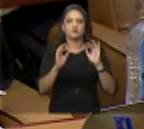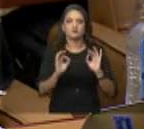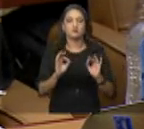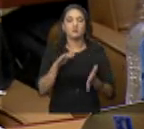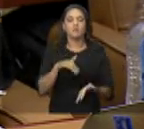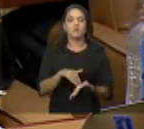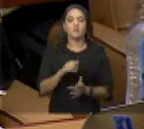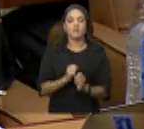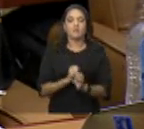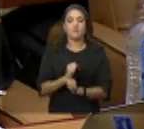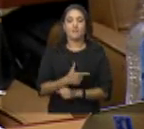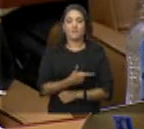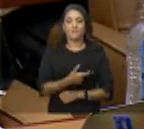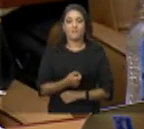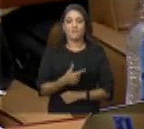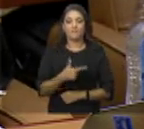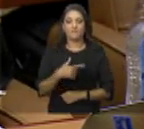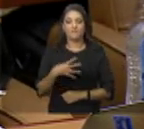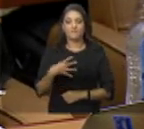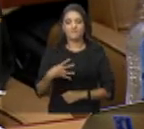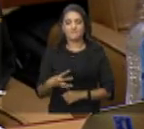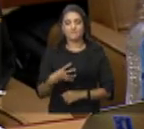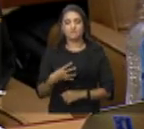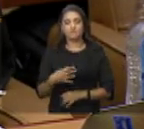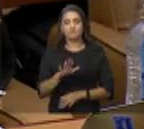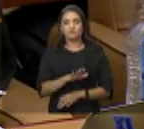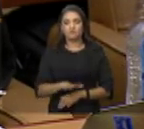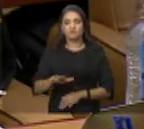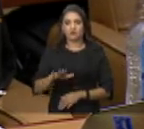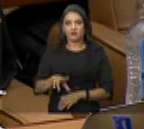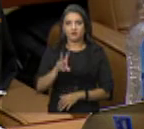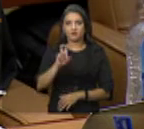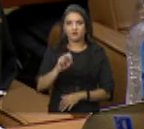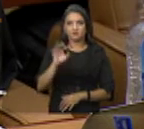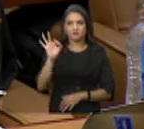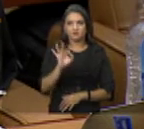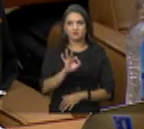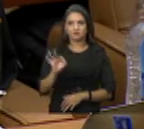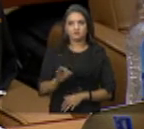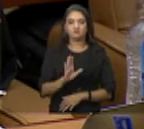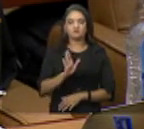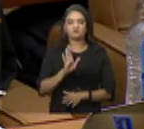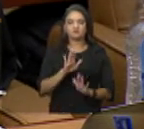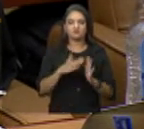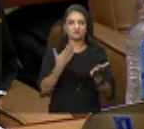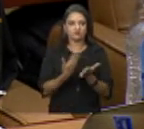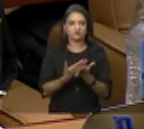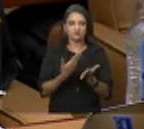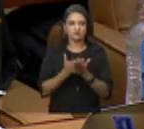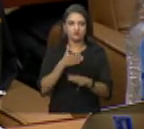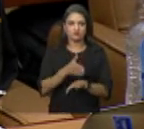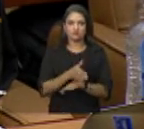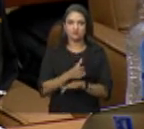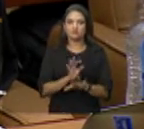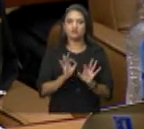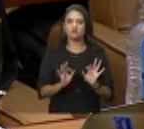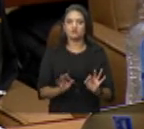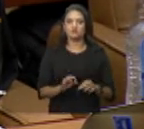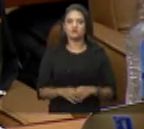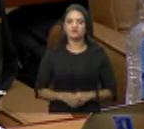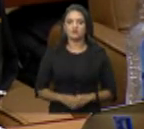até 2024,50% das Crianças estejam na escola portanto Presidente como